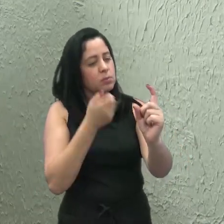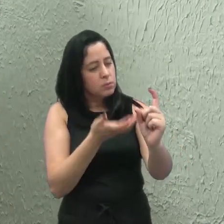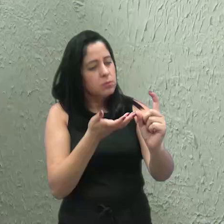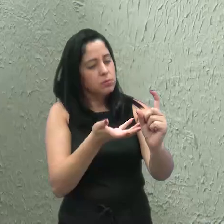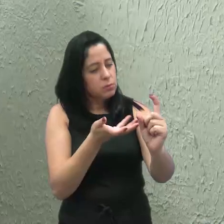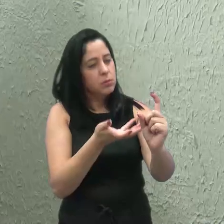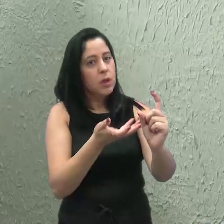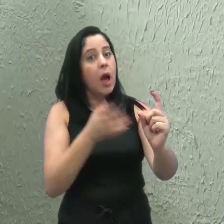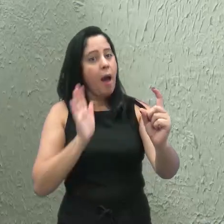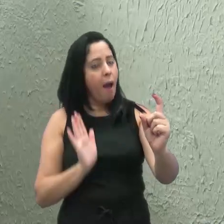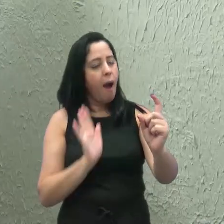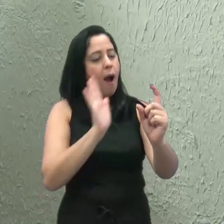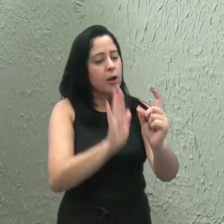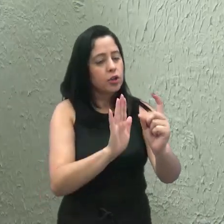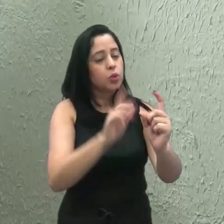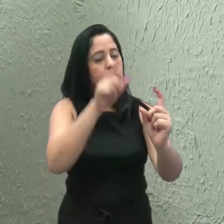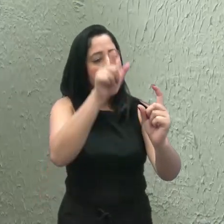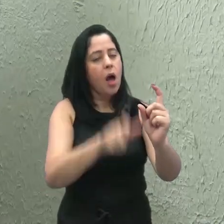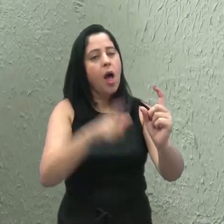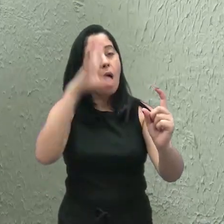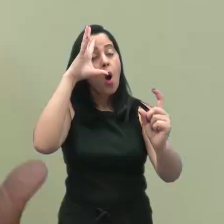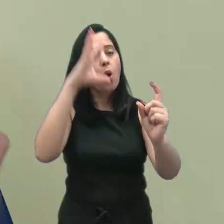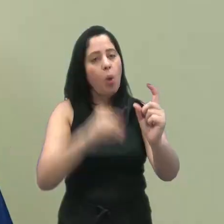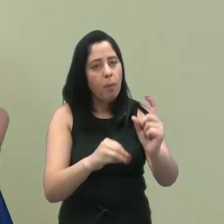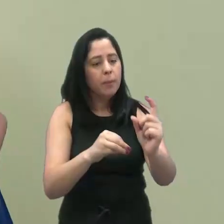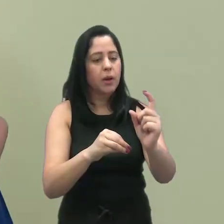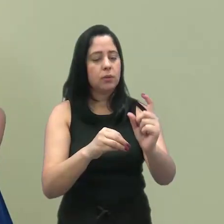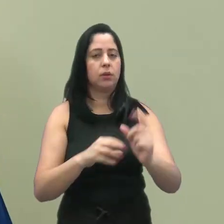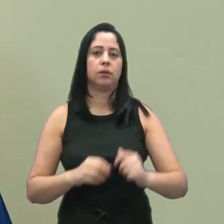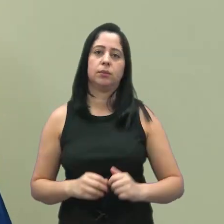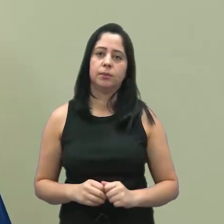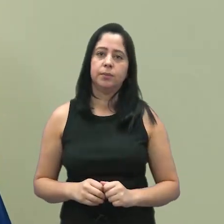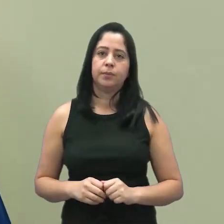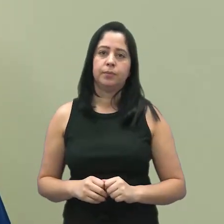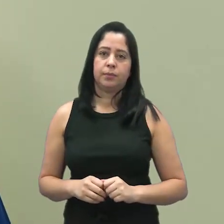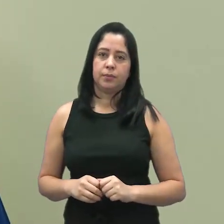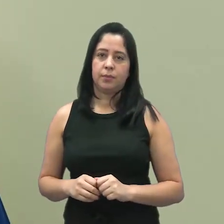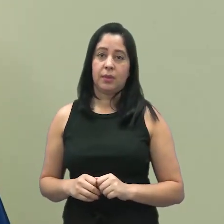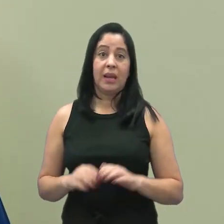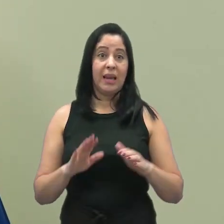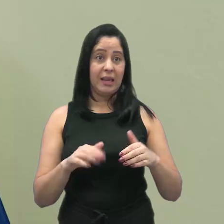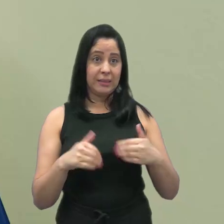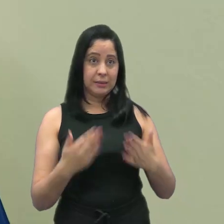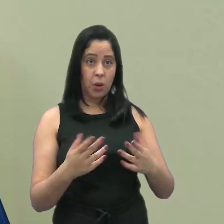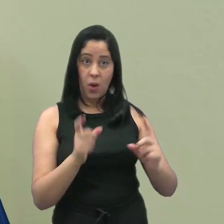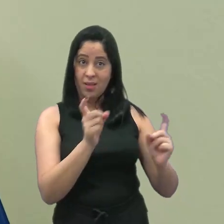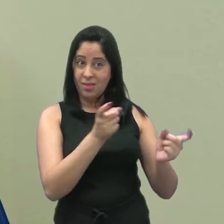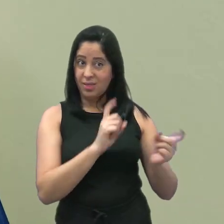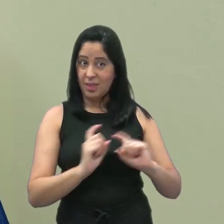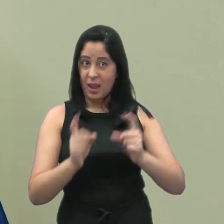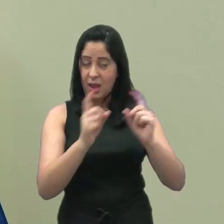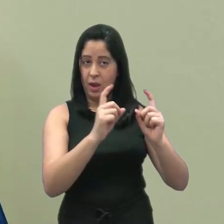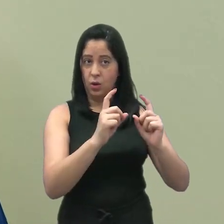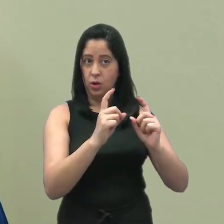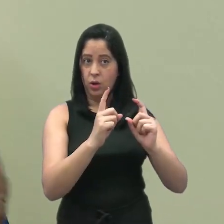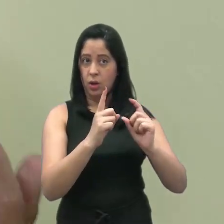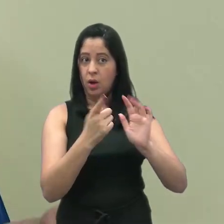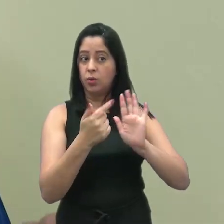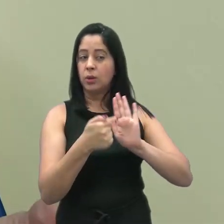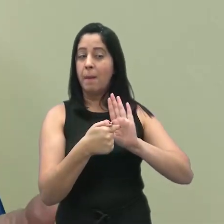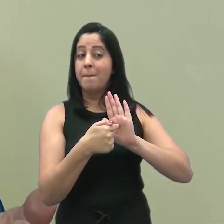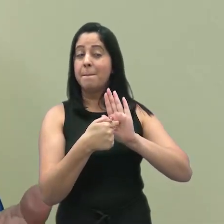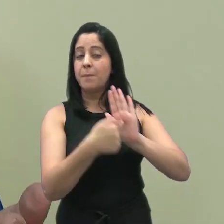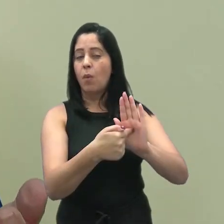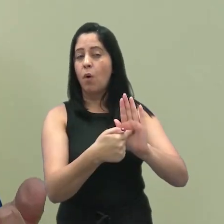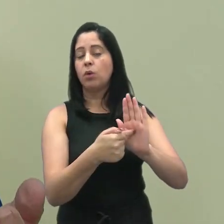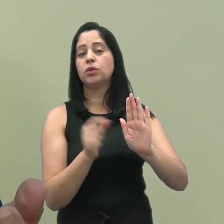auxilia ela a compreender todo esse processo. Os primeiros encontros a gente procura mostrar para